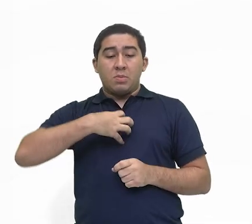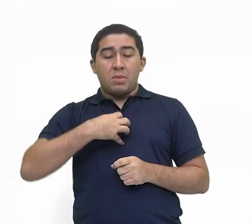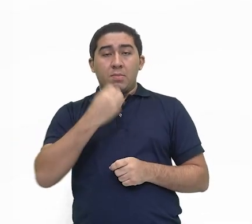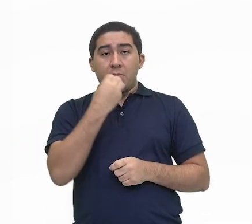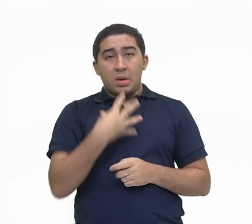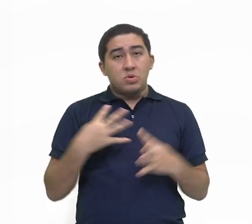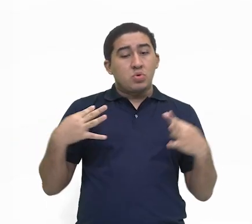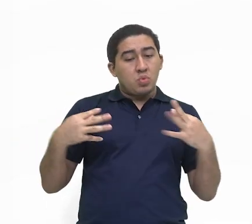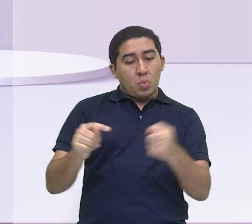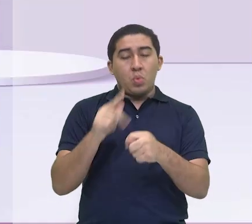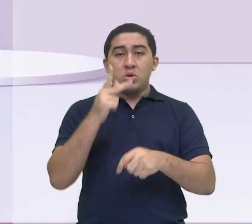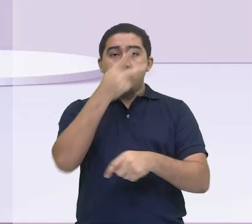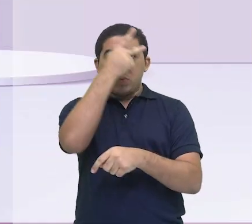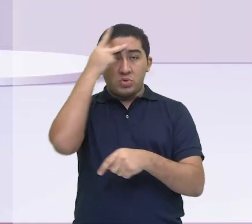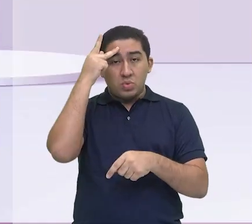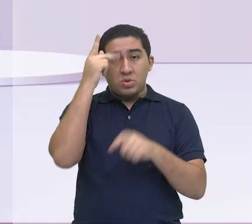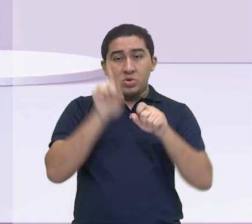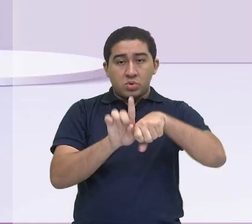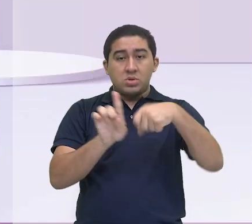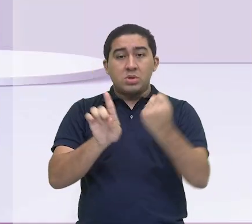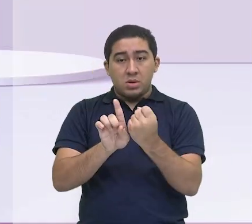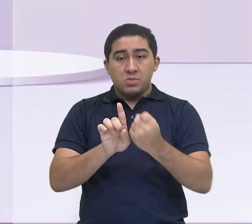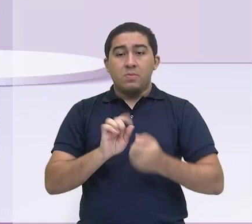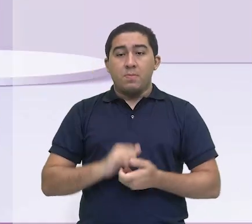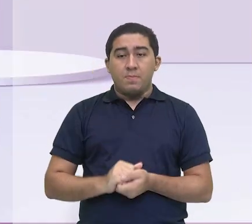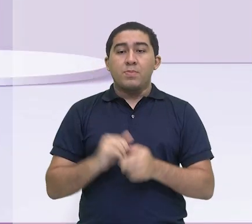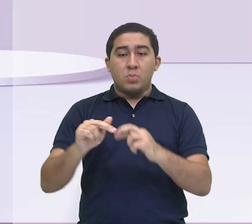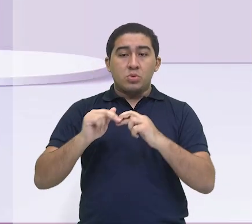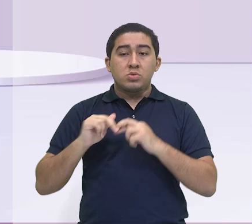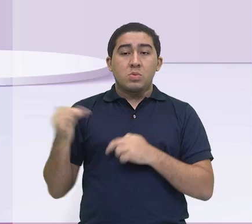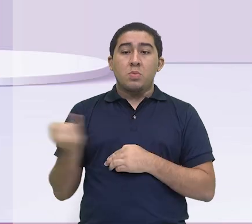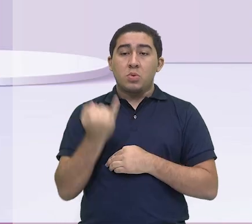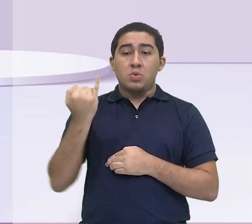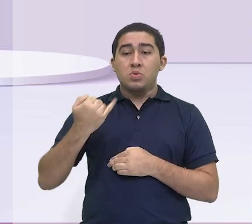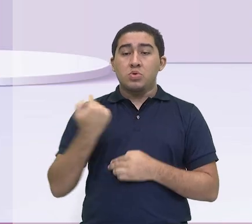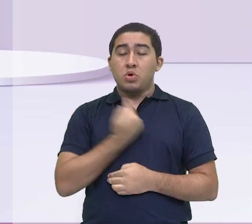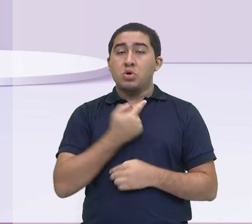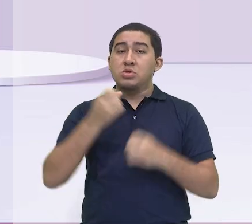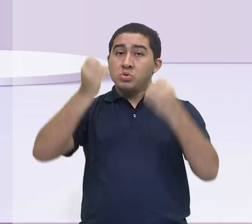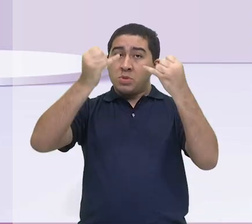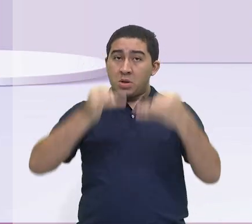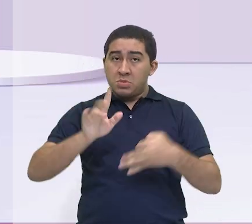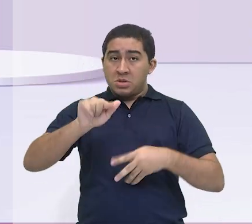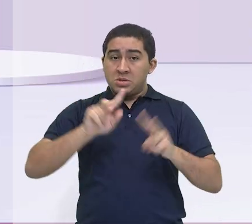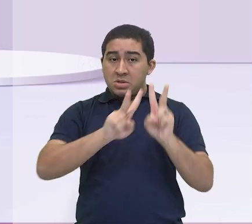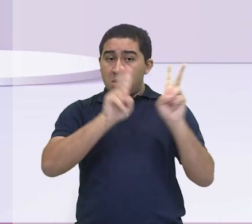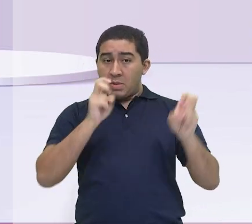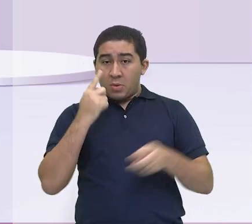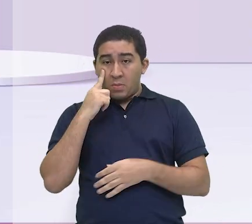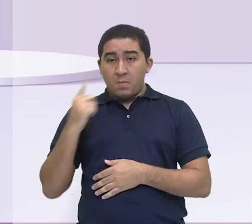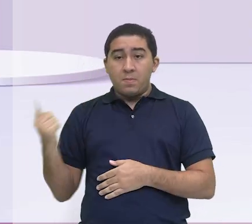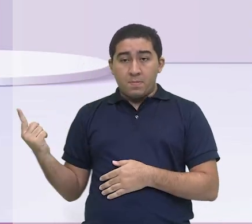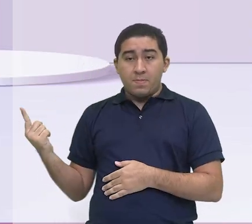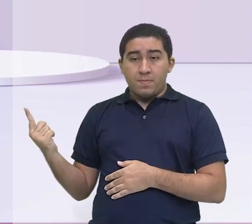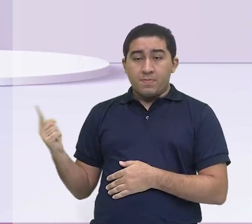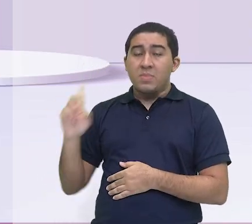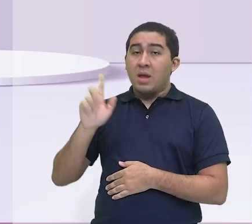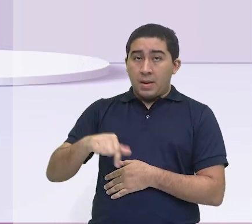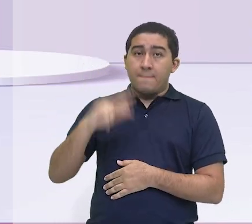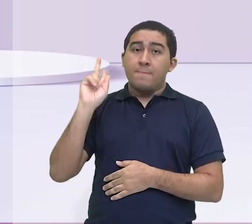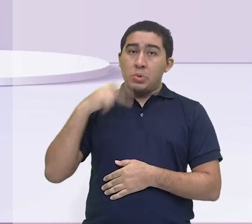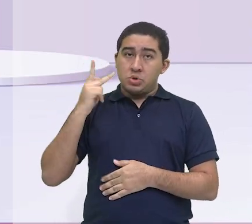membros da sociedade. Então, é isso que é importante. Por isso que a gente fala sempre aqui. o bem comum. Isso é